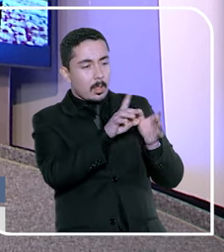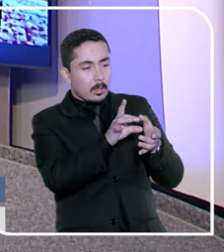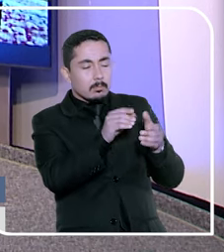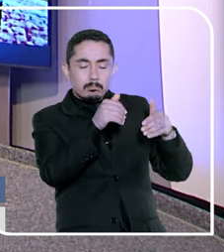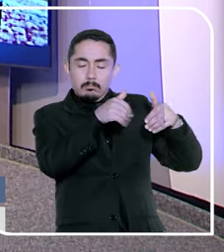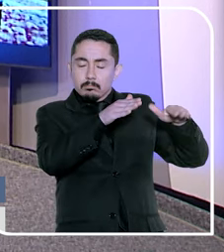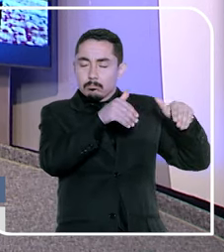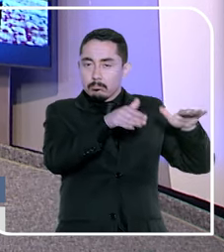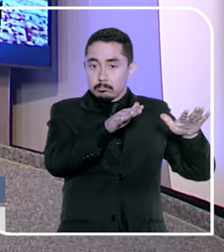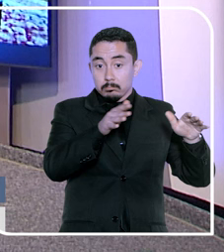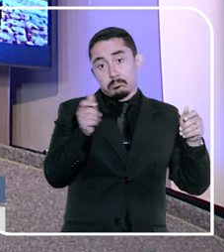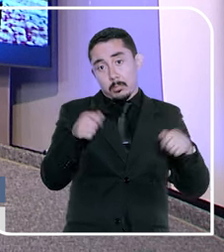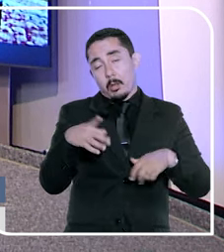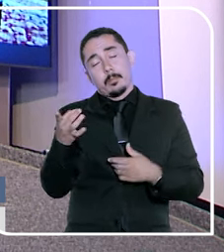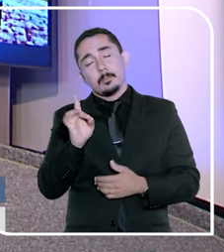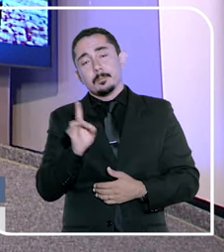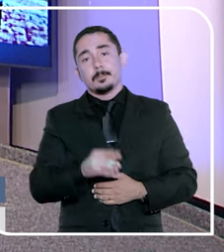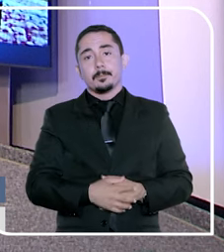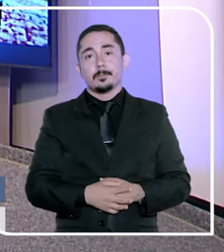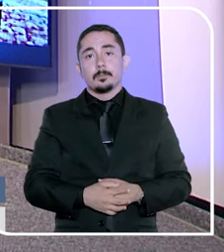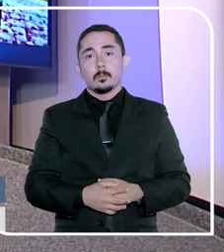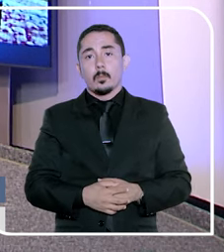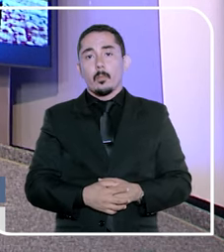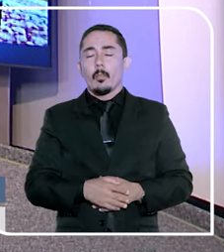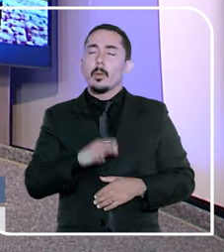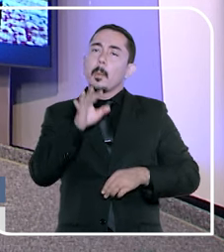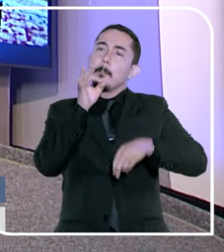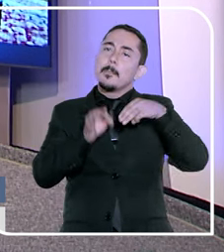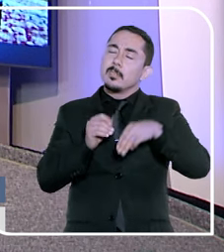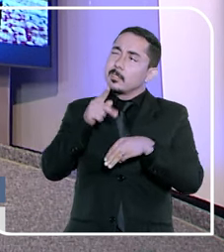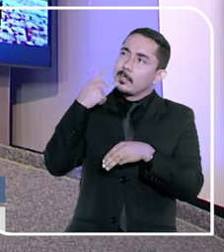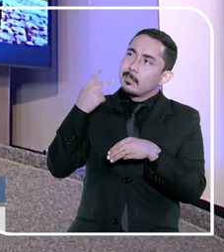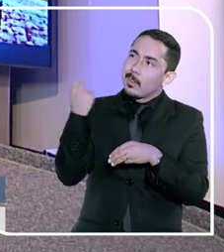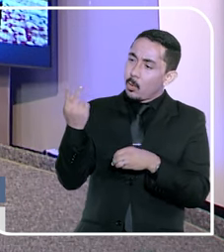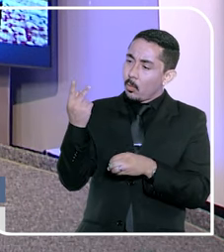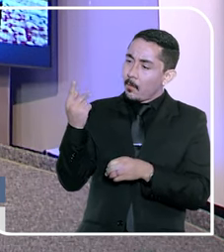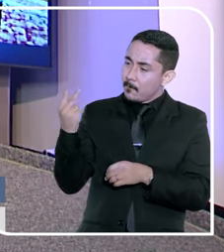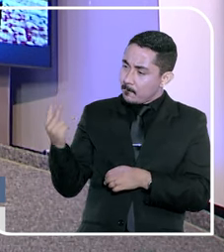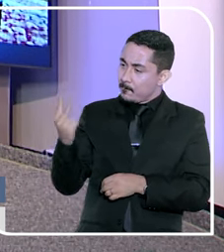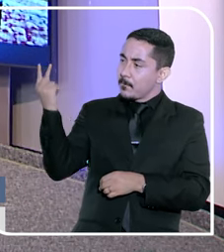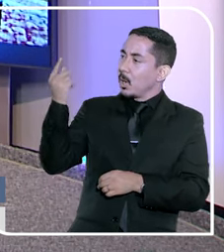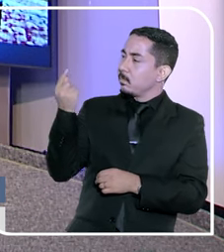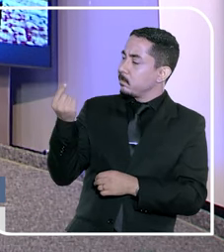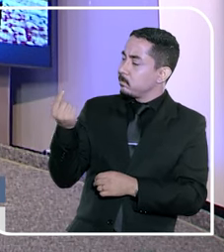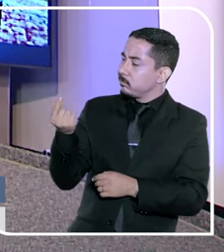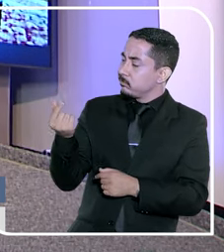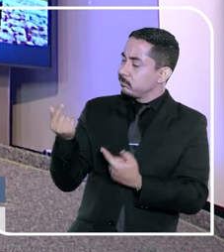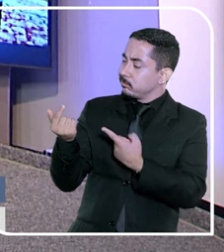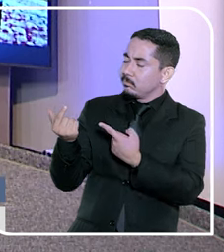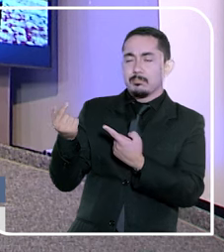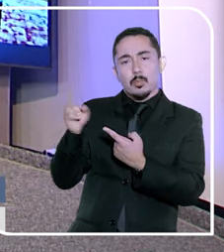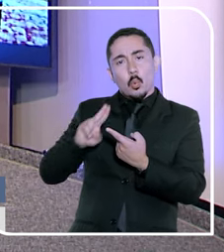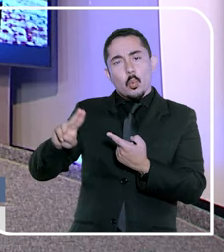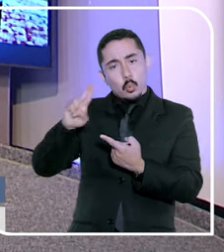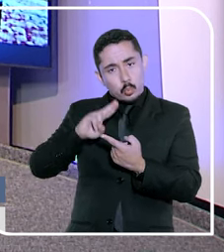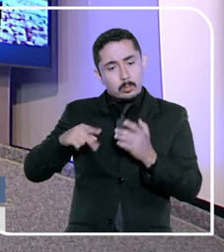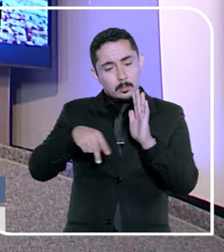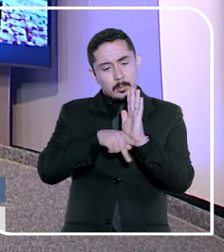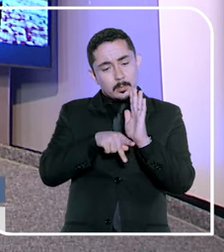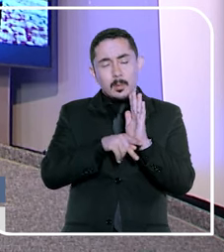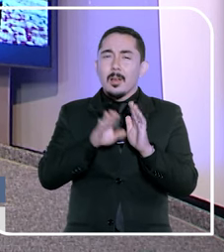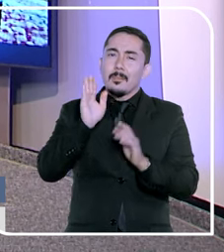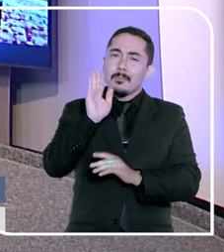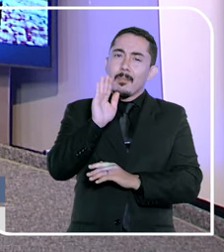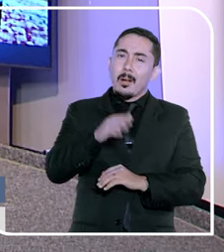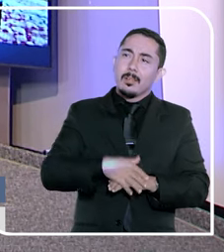isso sobre o valor econômico que é levado em consideração paraa aplicação ou não da bagatela mas em um contexto em que